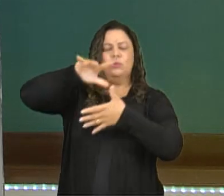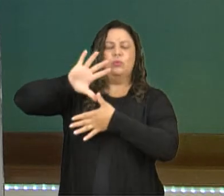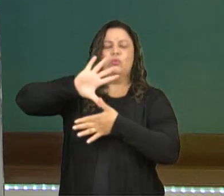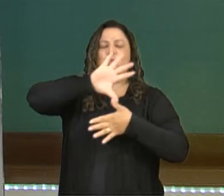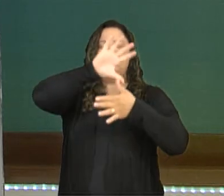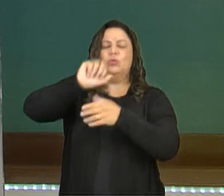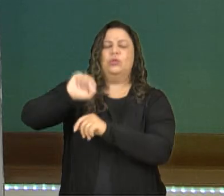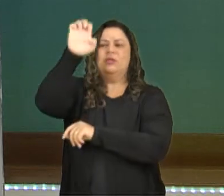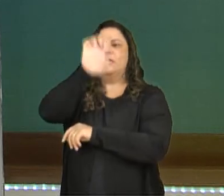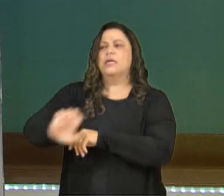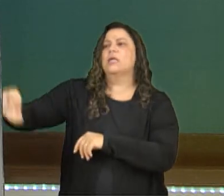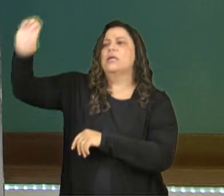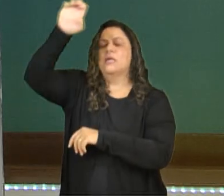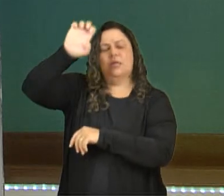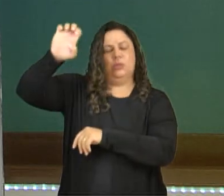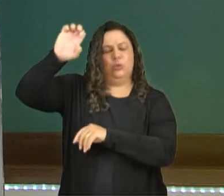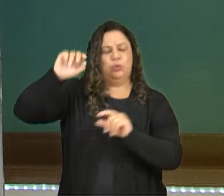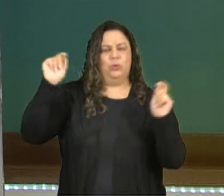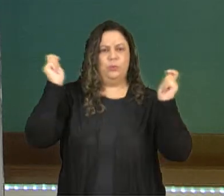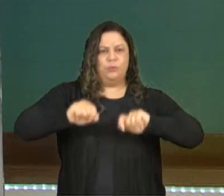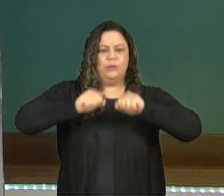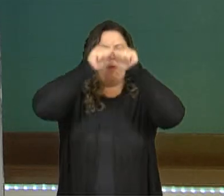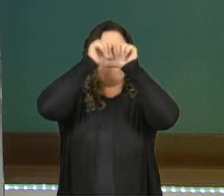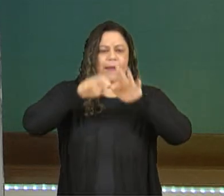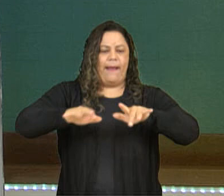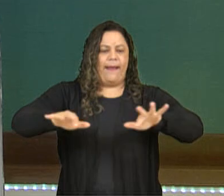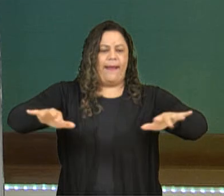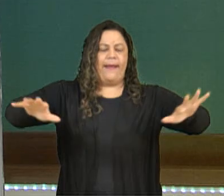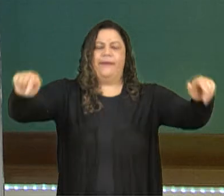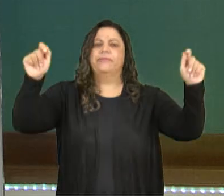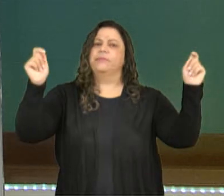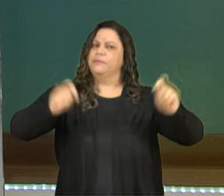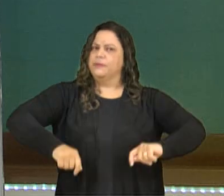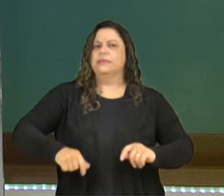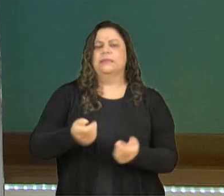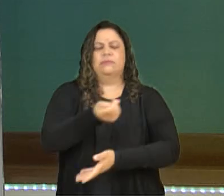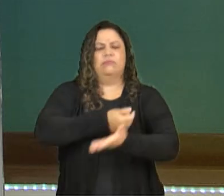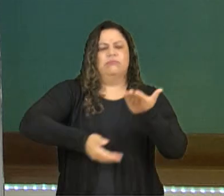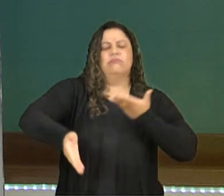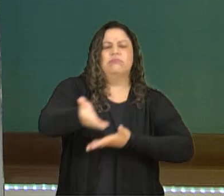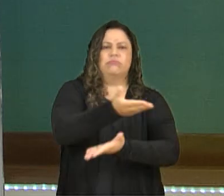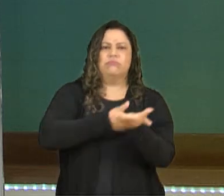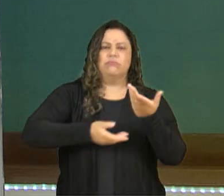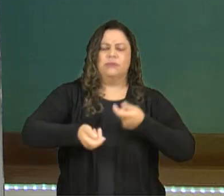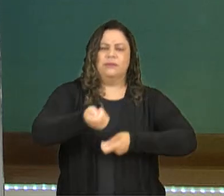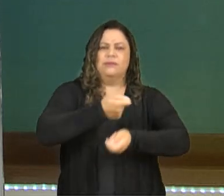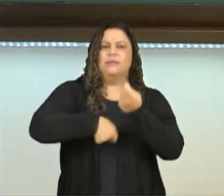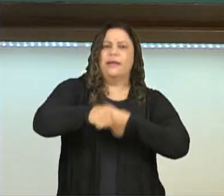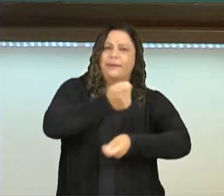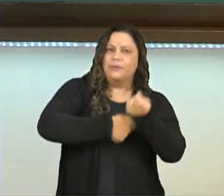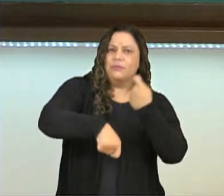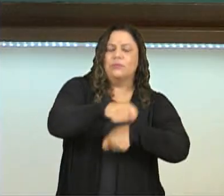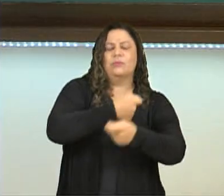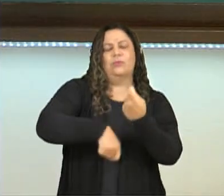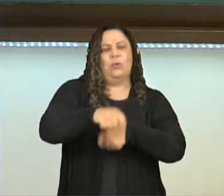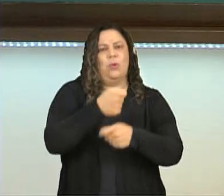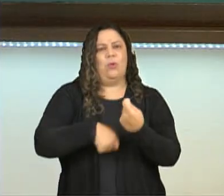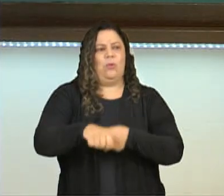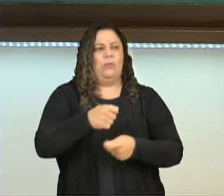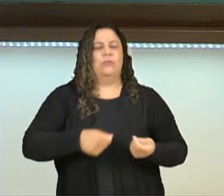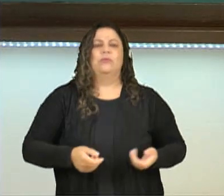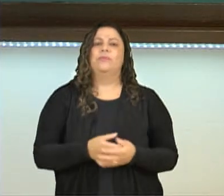se expandiu ao longo do mundo para facilitar muito as trocas comerciais usando o mecanismo